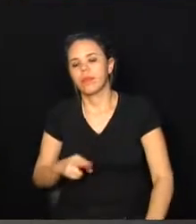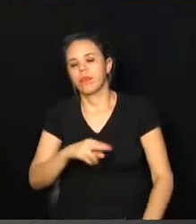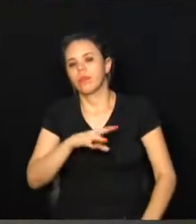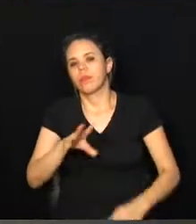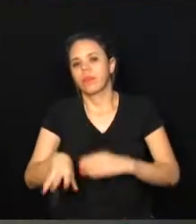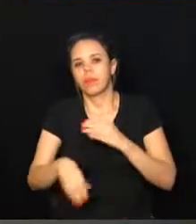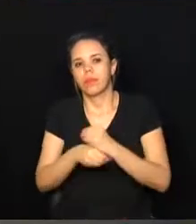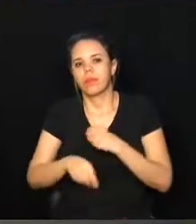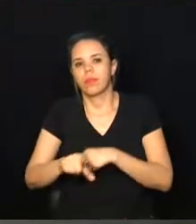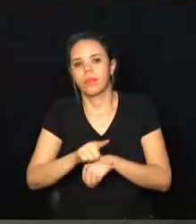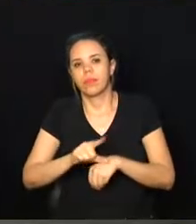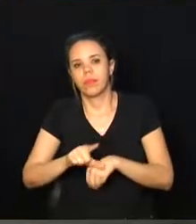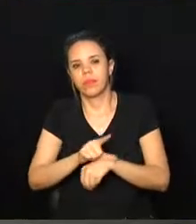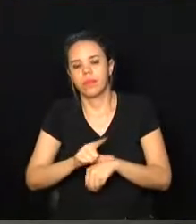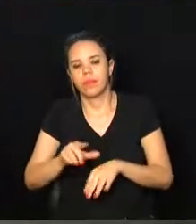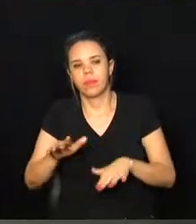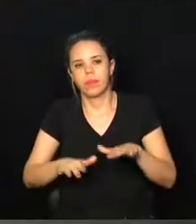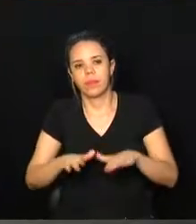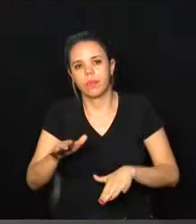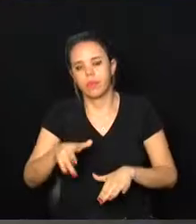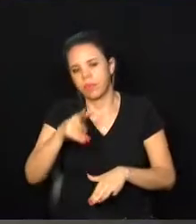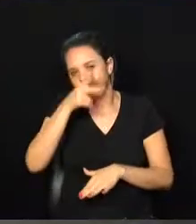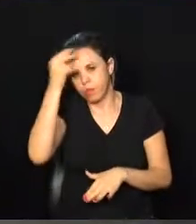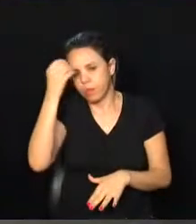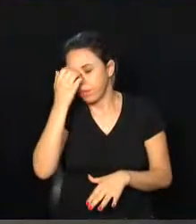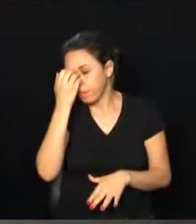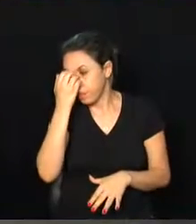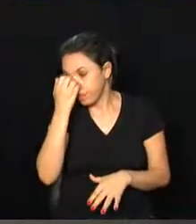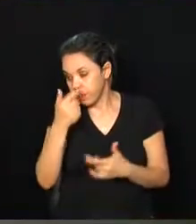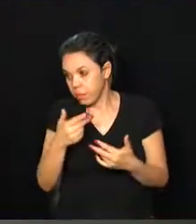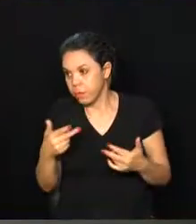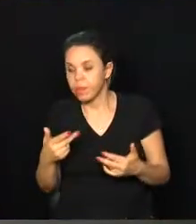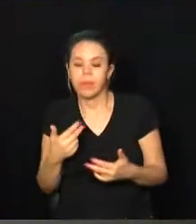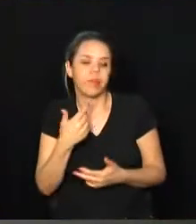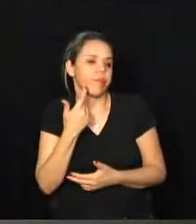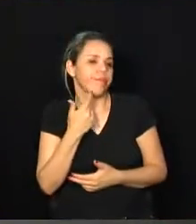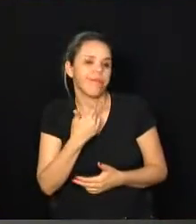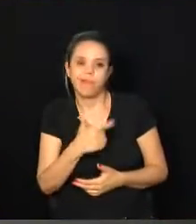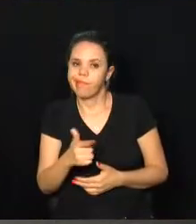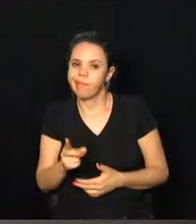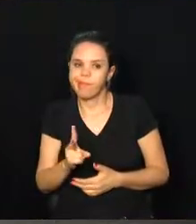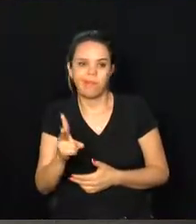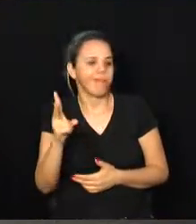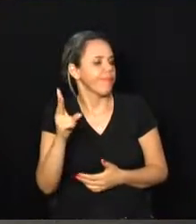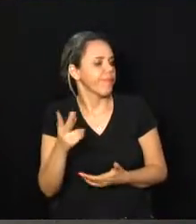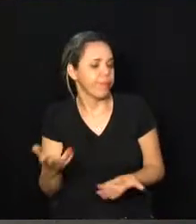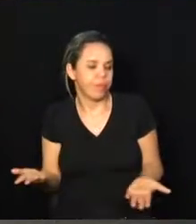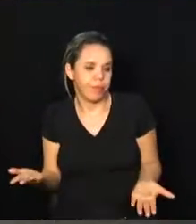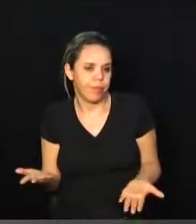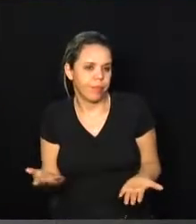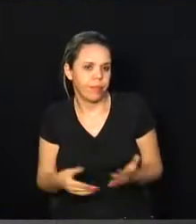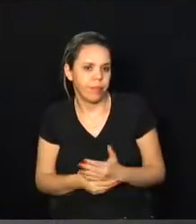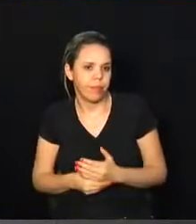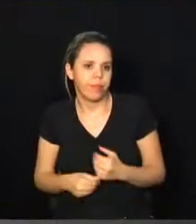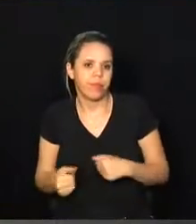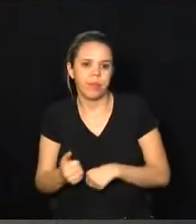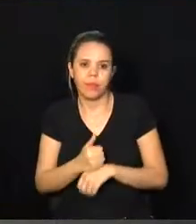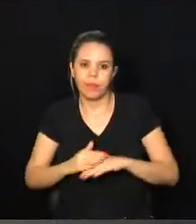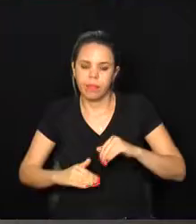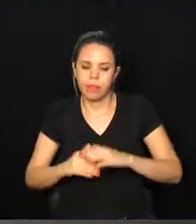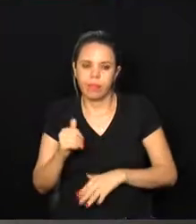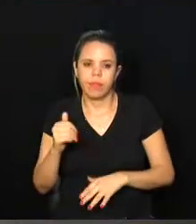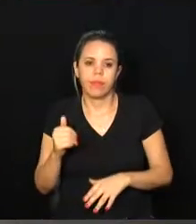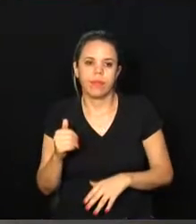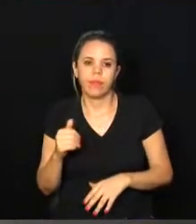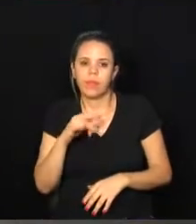à legislação, dependendo do prefeito, e as coisas não têm continuidade. Então, isso, profissionalmente, é